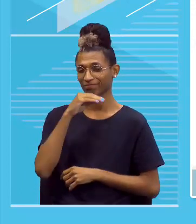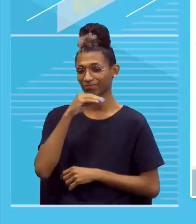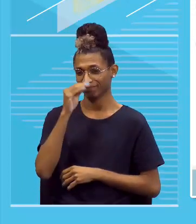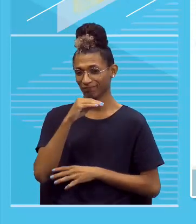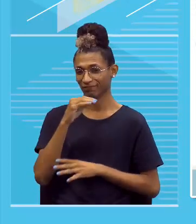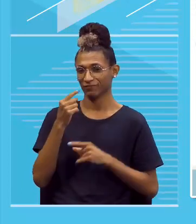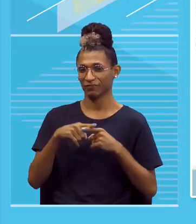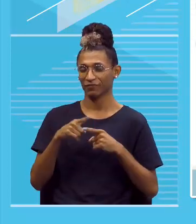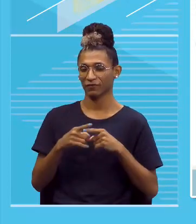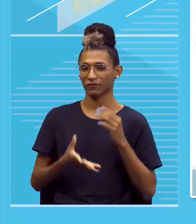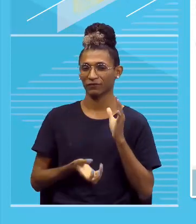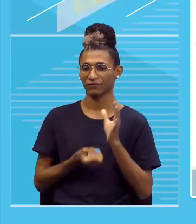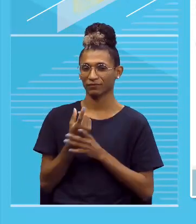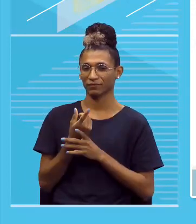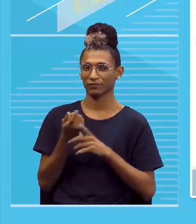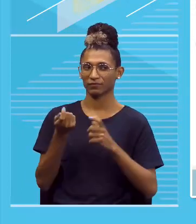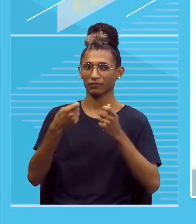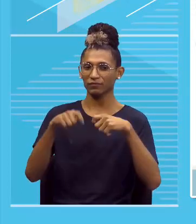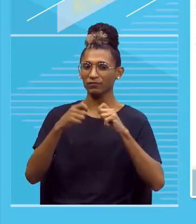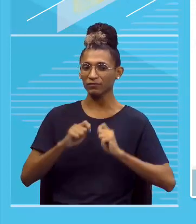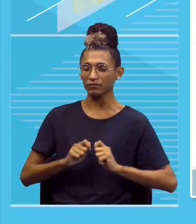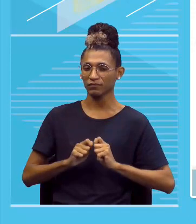ela gera uma economia